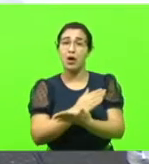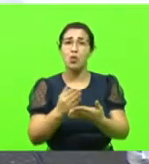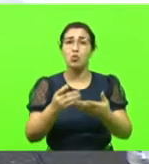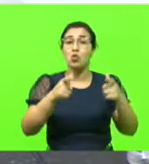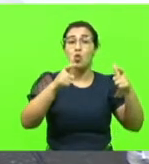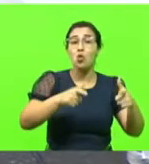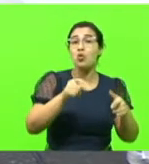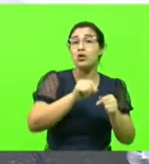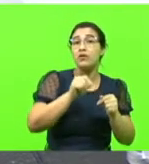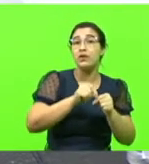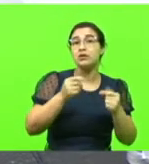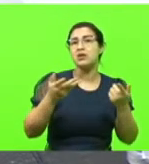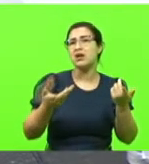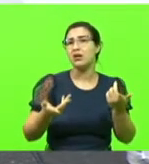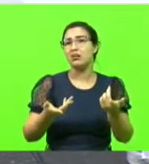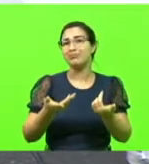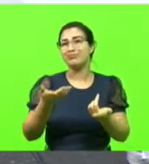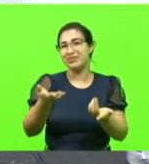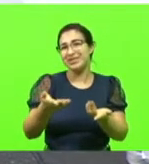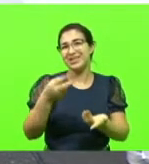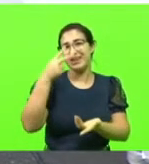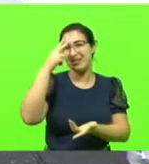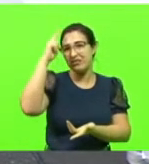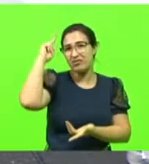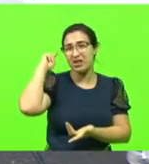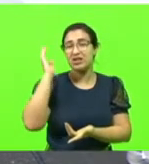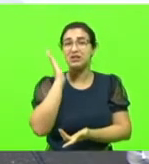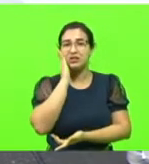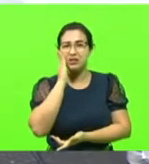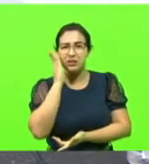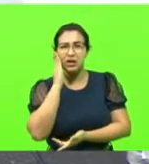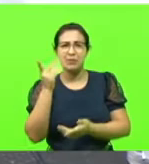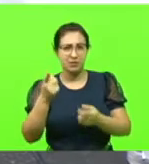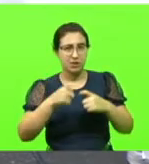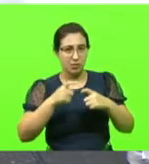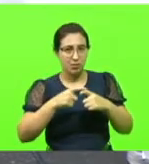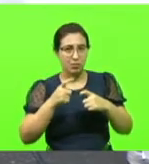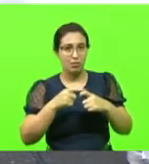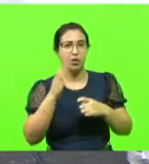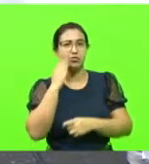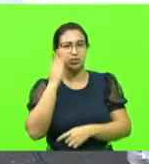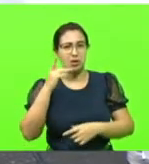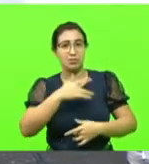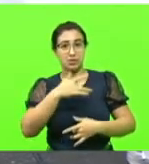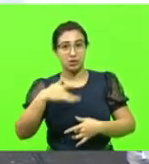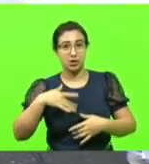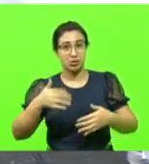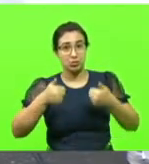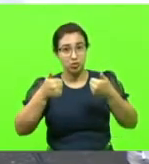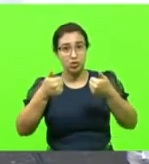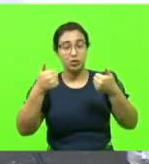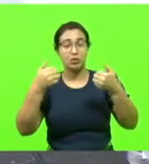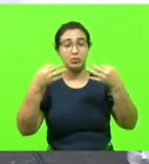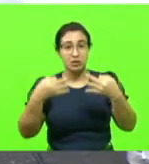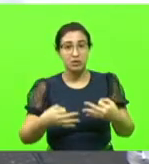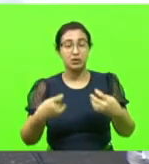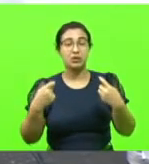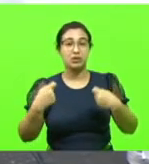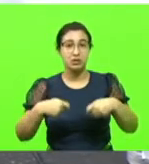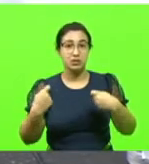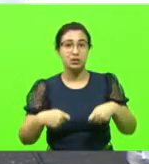Vossa Excelência, que é médico, né, é uma pessoa que preserva pela sanidade, pela saúde, né, ele tem que ter critérios para ser feito.